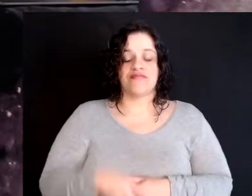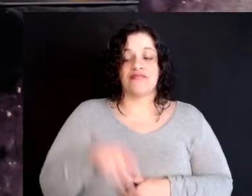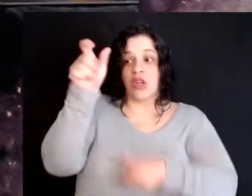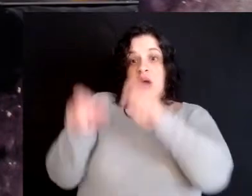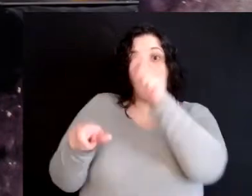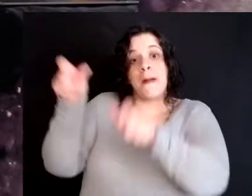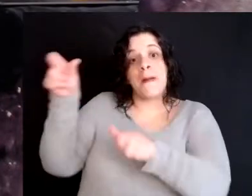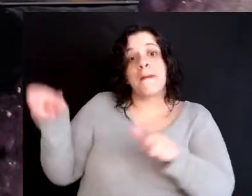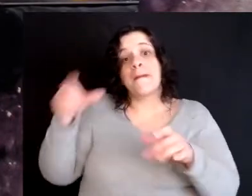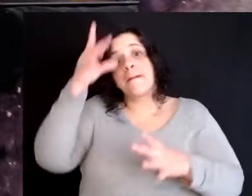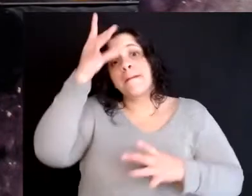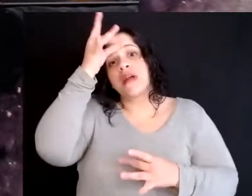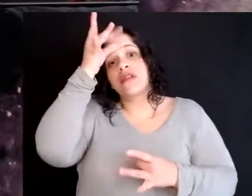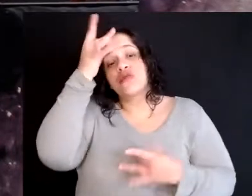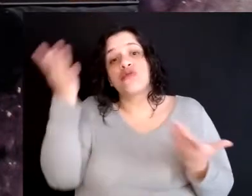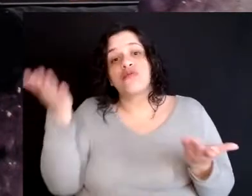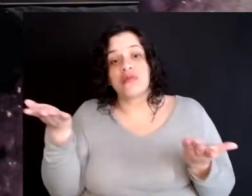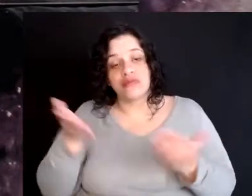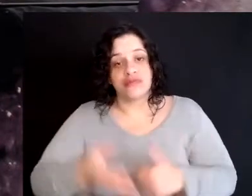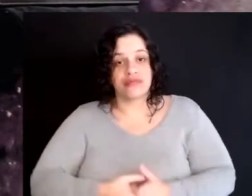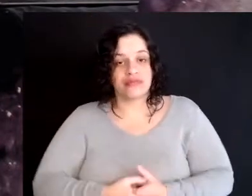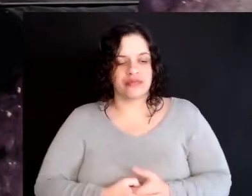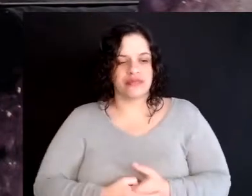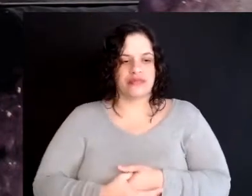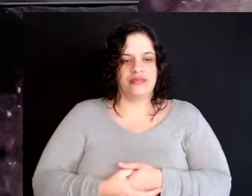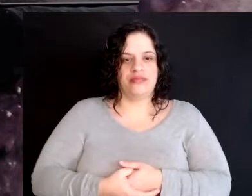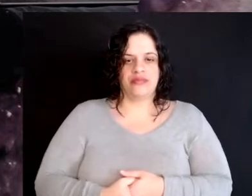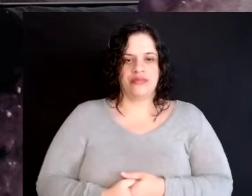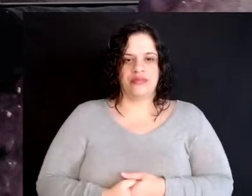Os personagens.